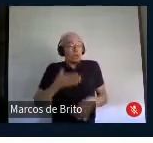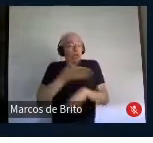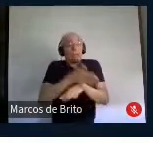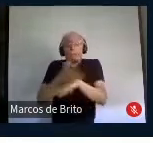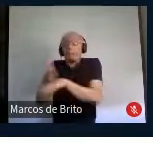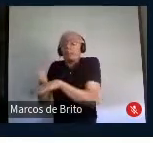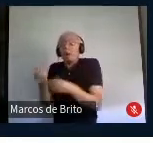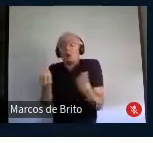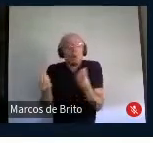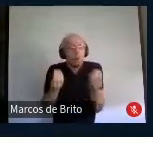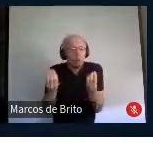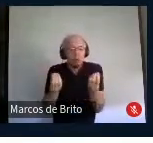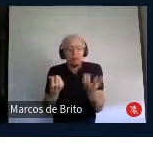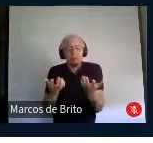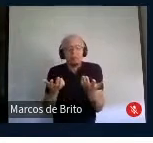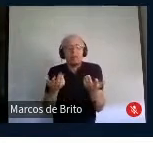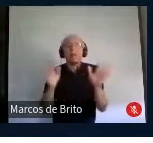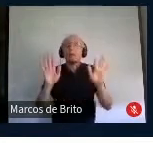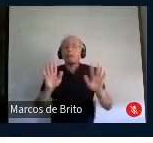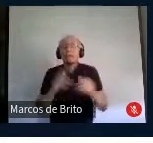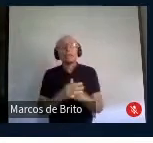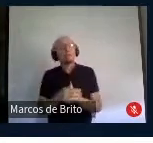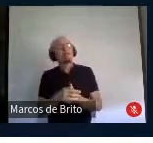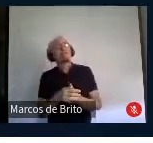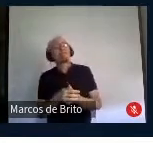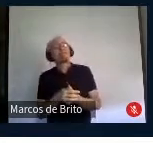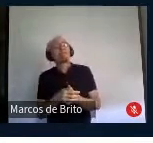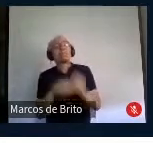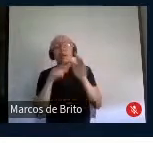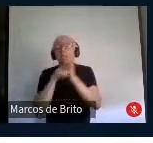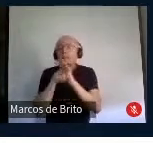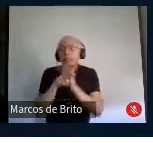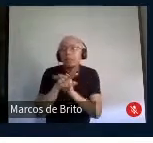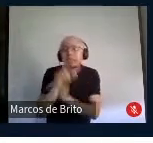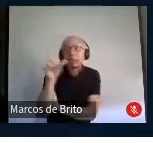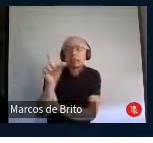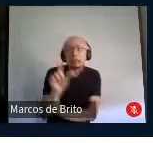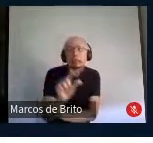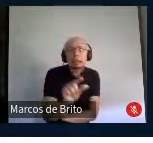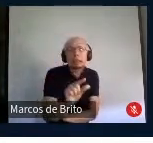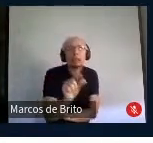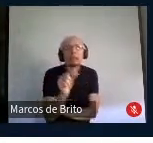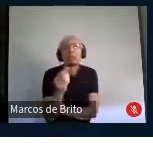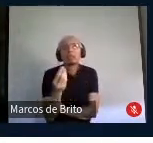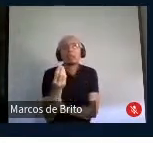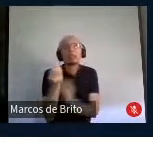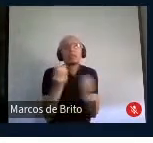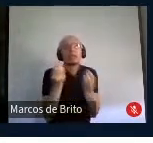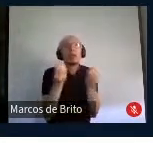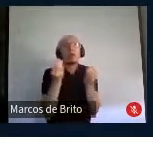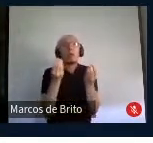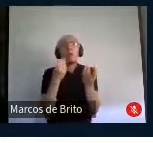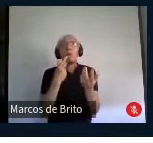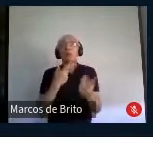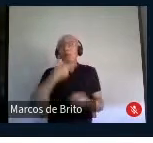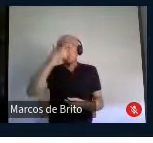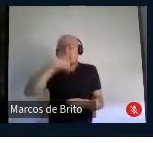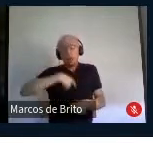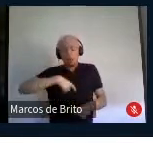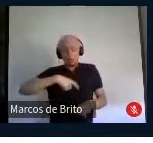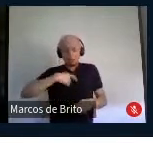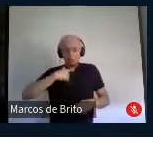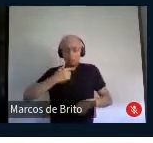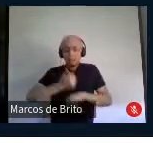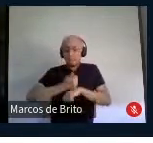foi estudado, pouco foi oferecido nesses cursos em relação ao desenvolvimento das competências para que